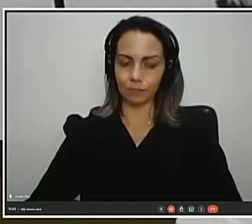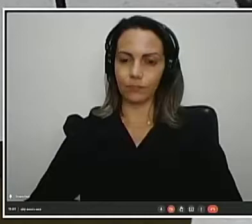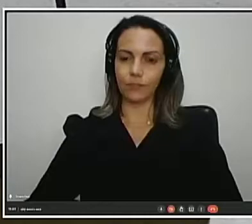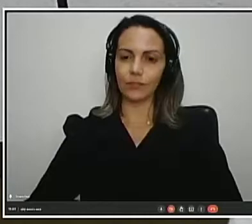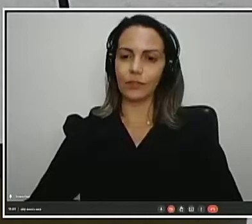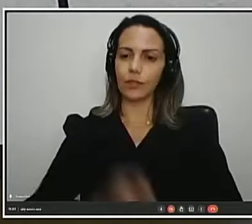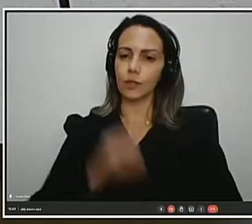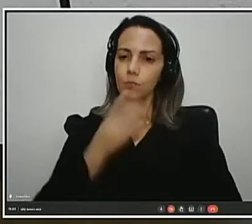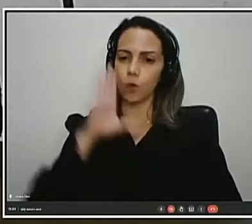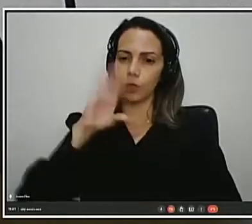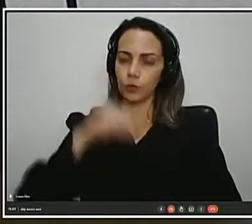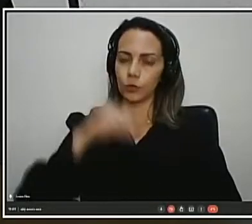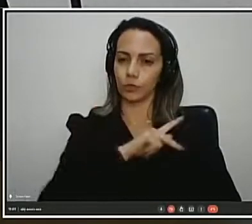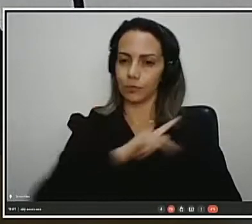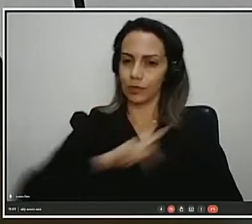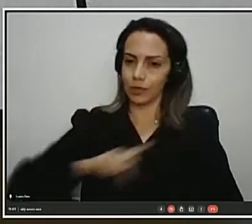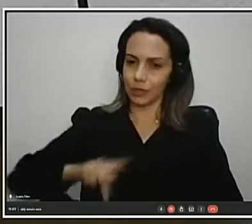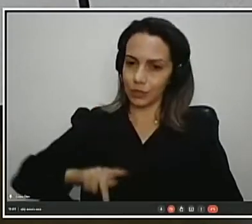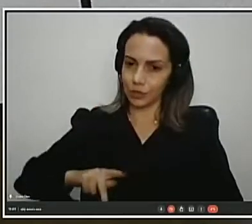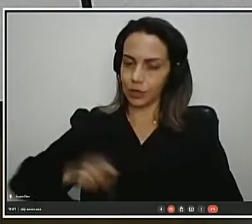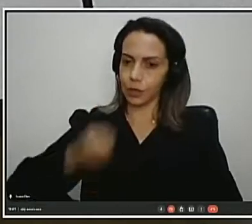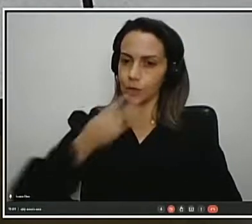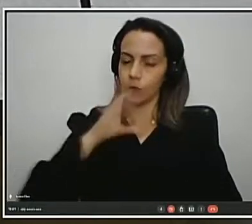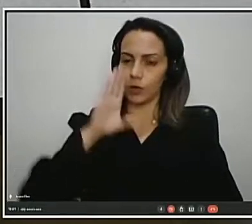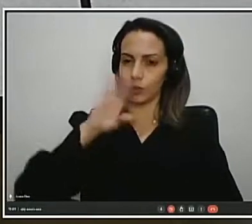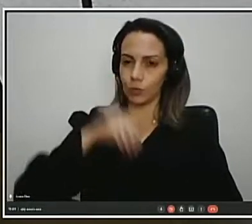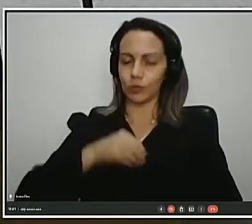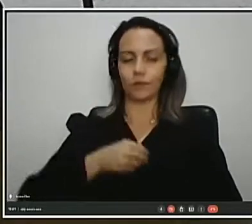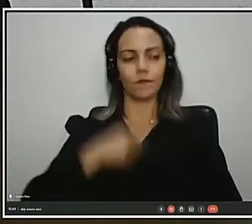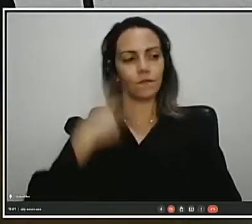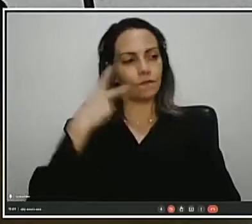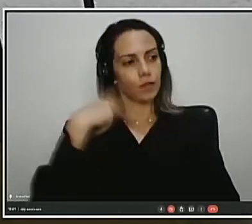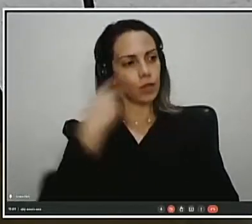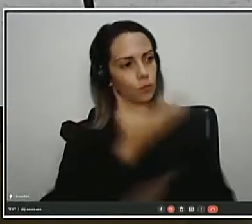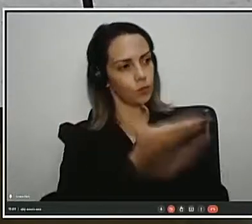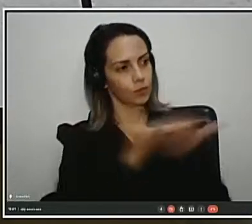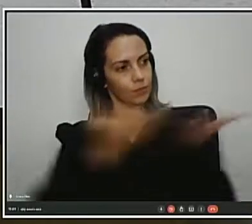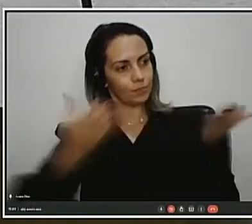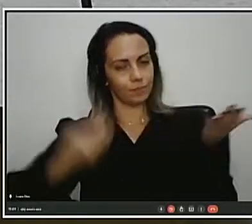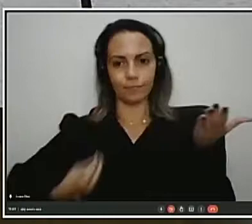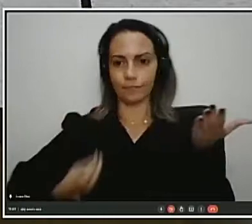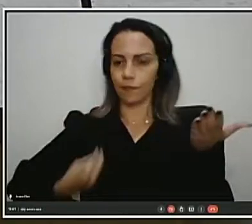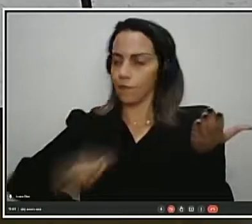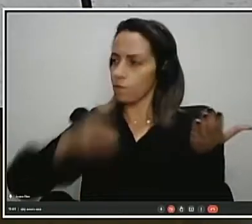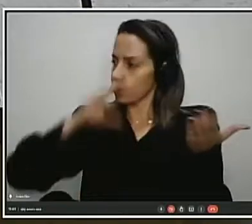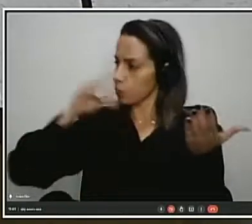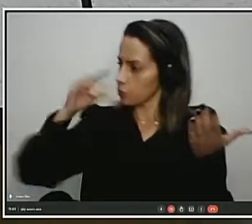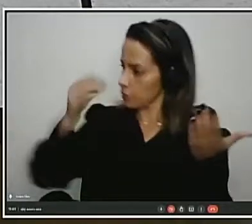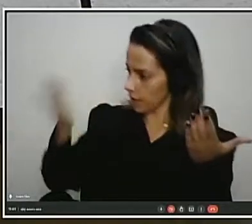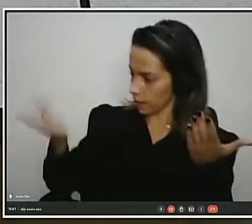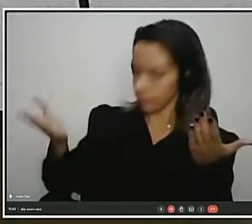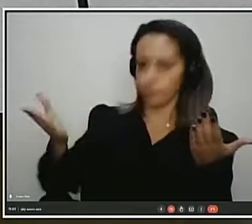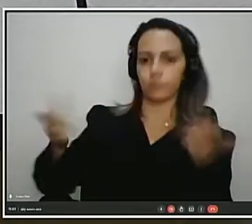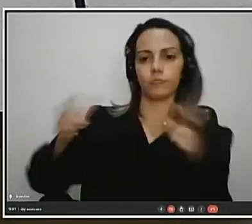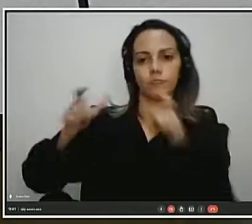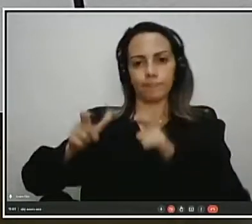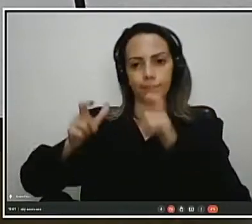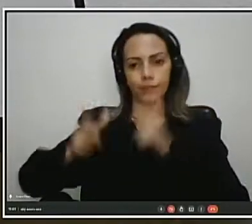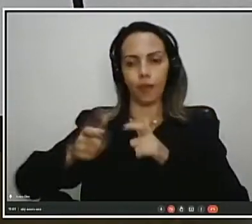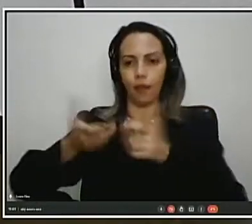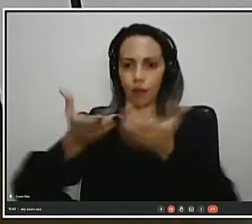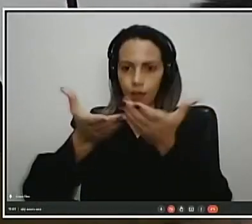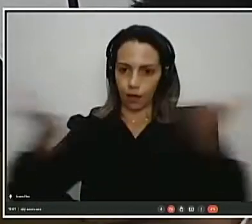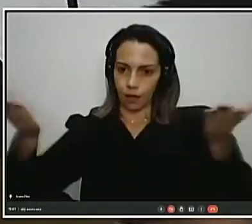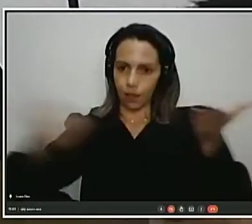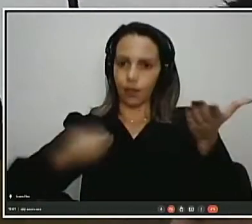Boa noite, presidente. Boa noite, nobres vereadores, vereadoras, funcionários dessa Casa de Leis, o público que se faz